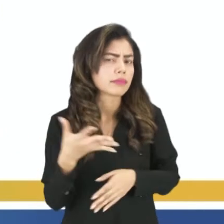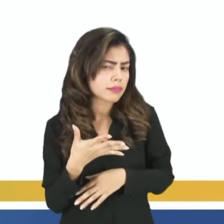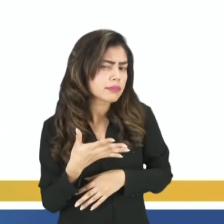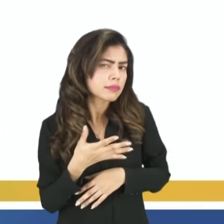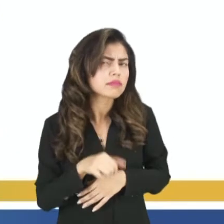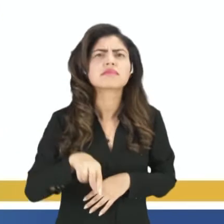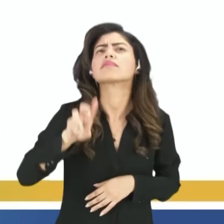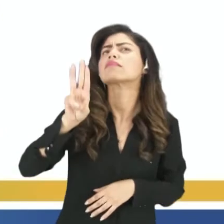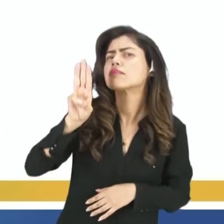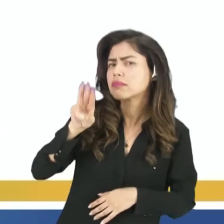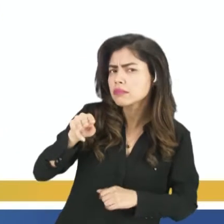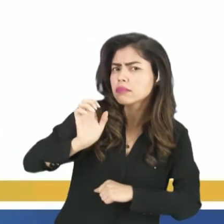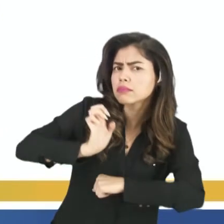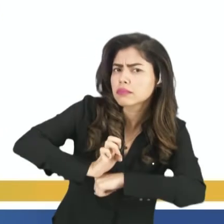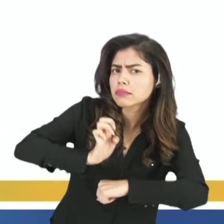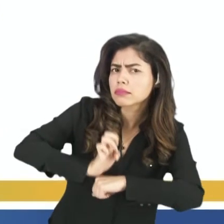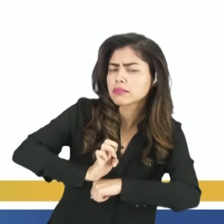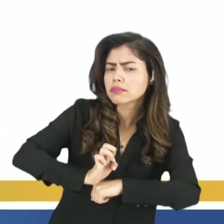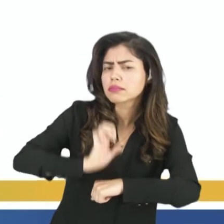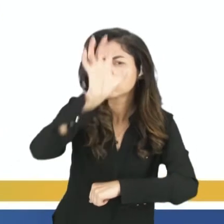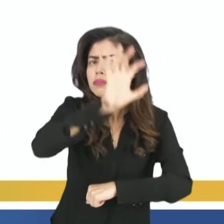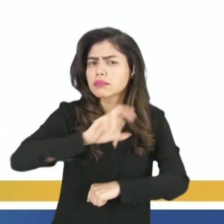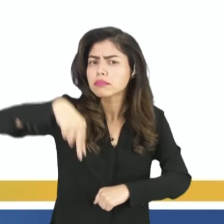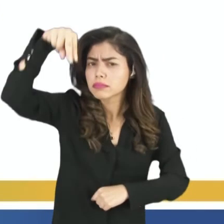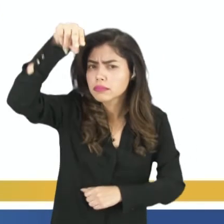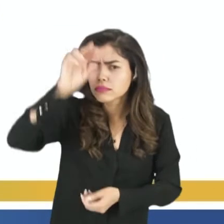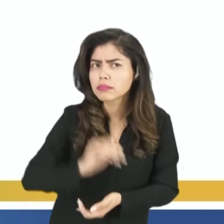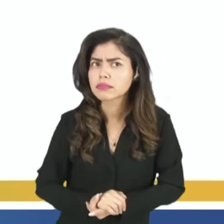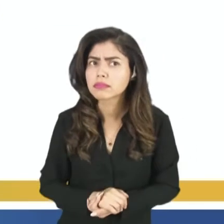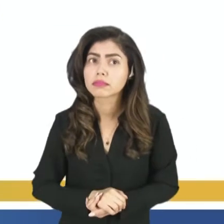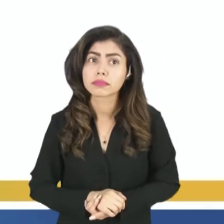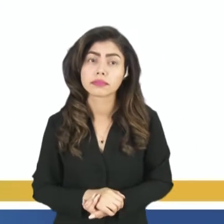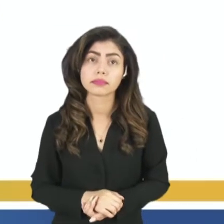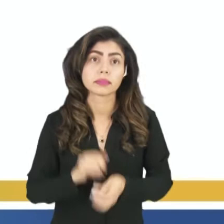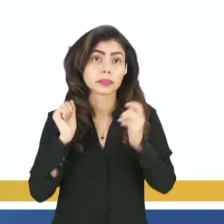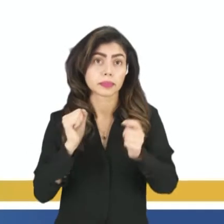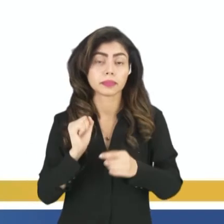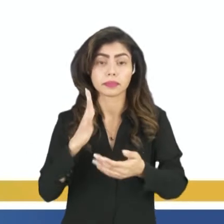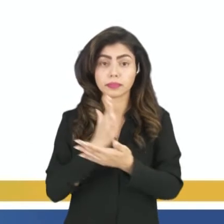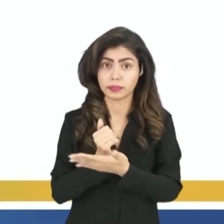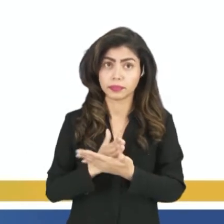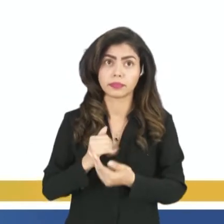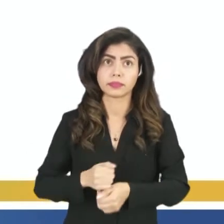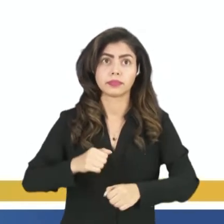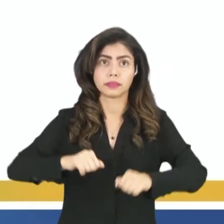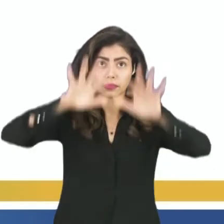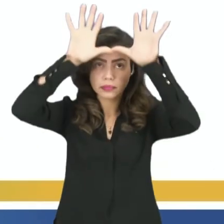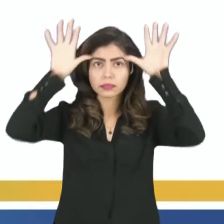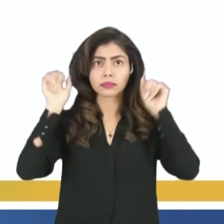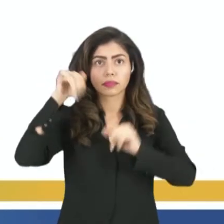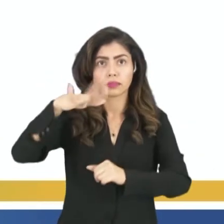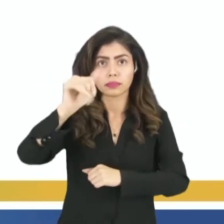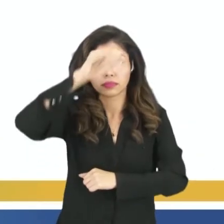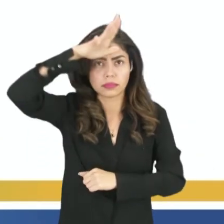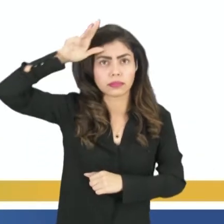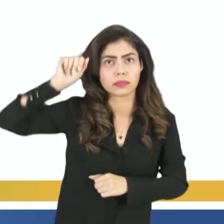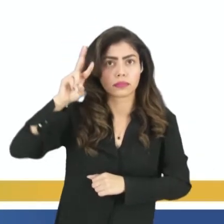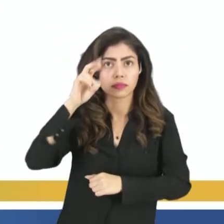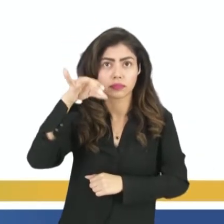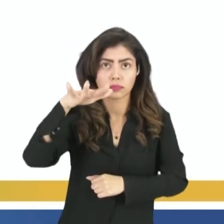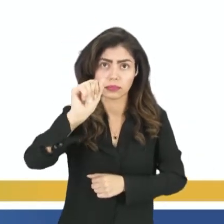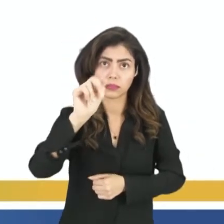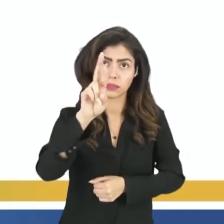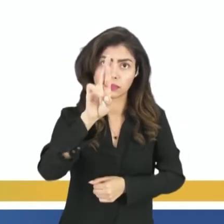são os estados da região norte? Os estados da região norte podemos separar aqui como Acre, Amapá,